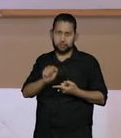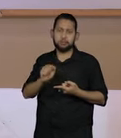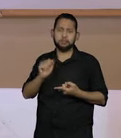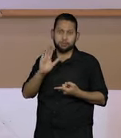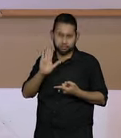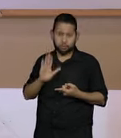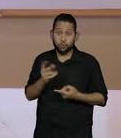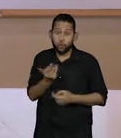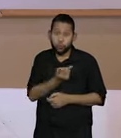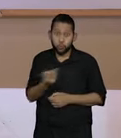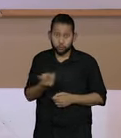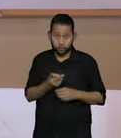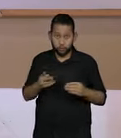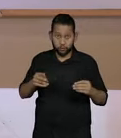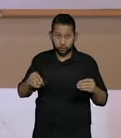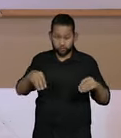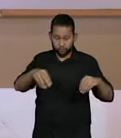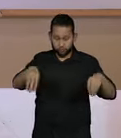essas duas substâncias,